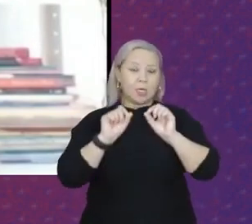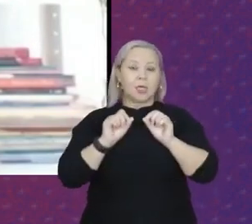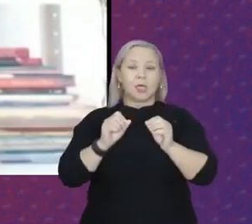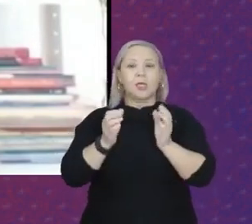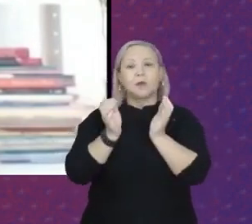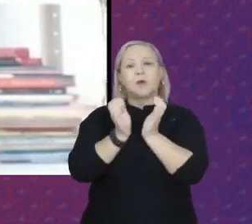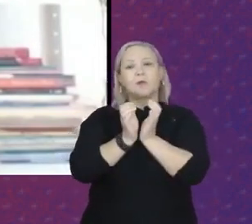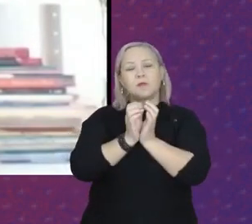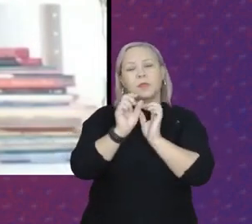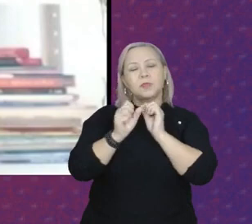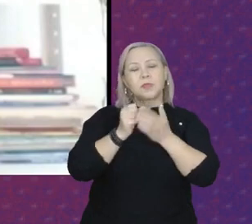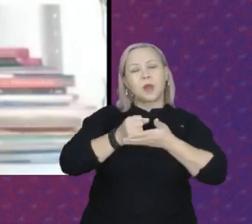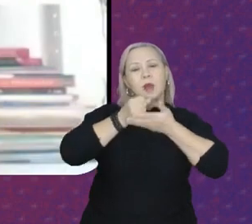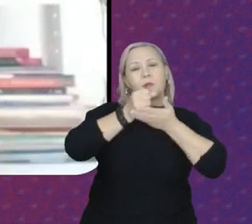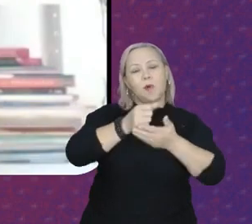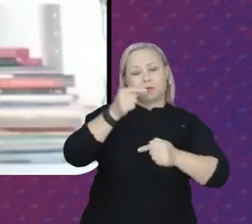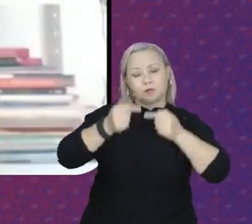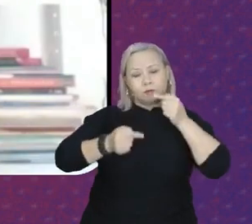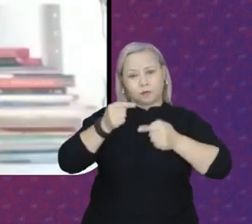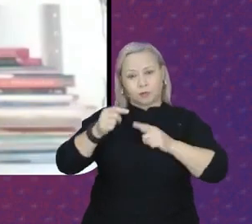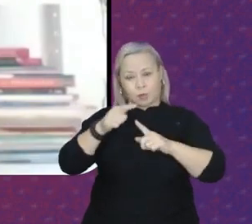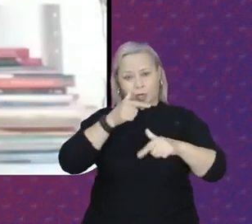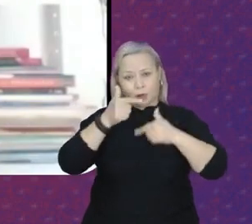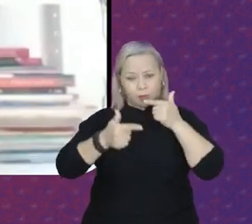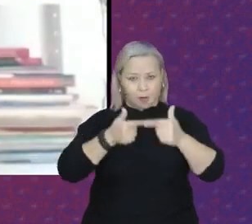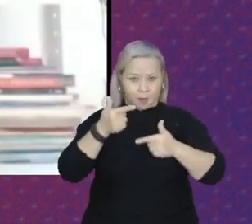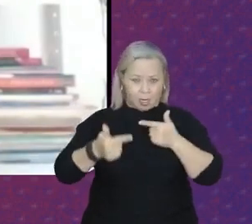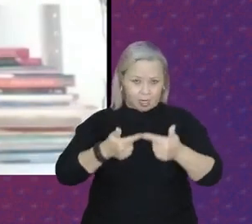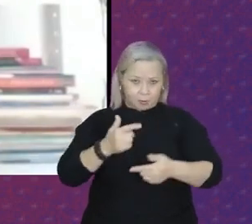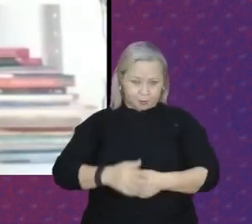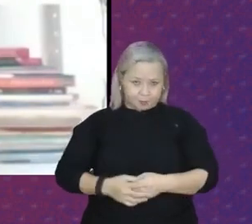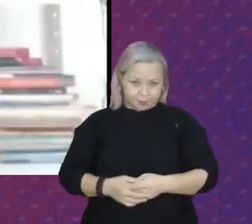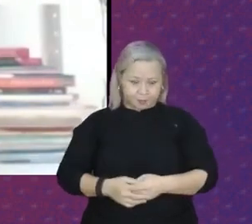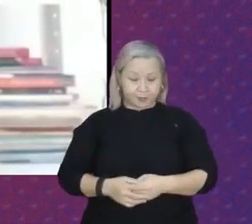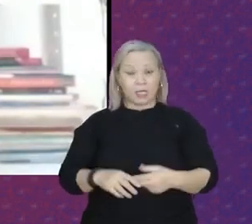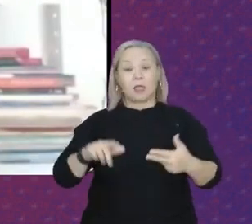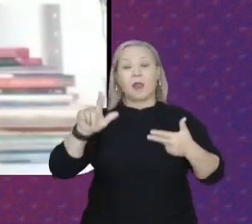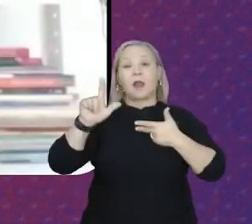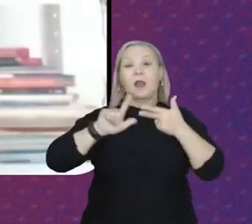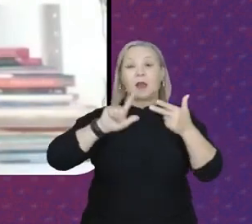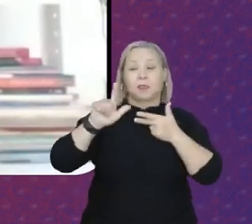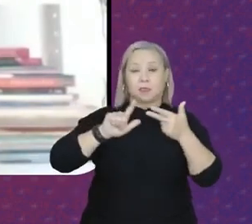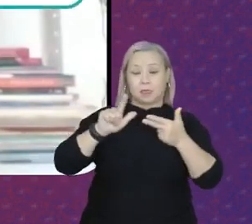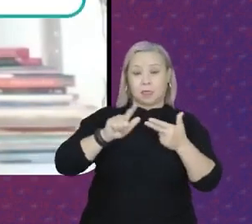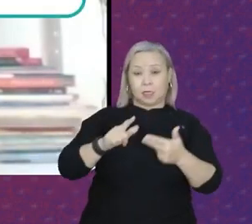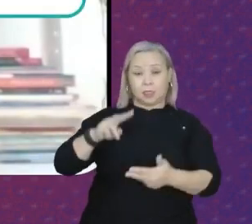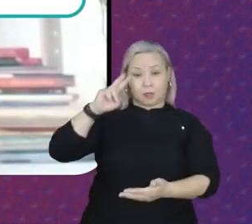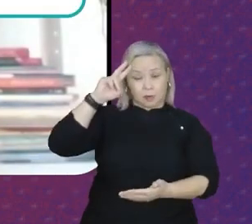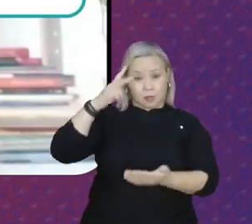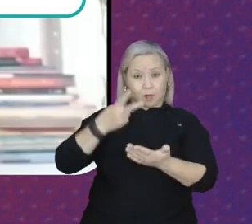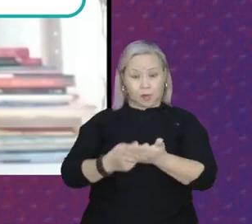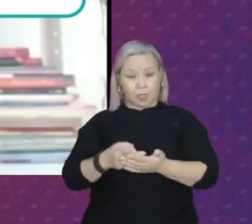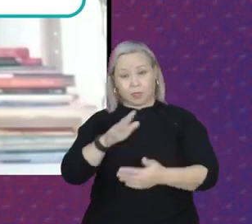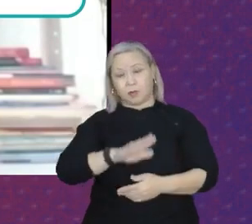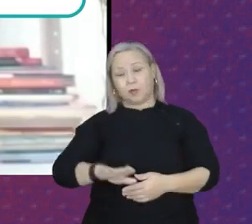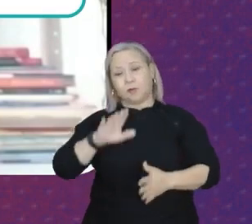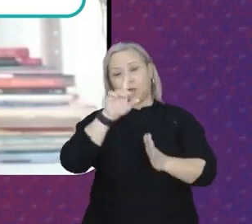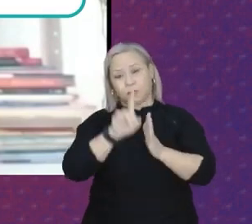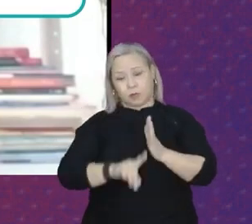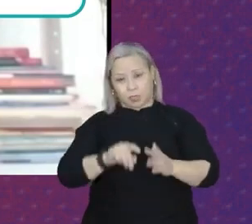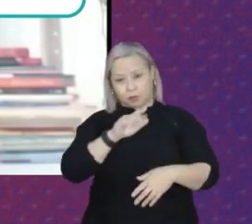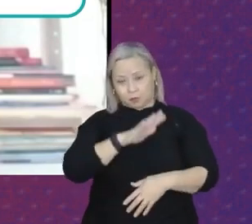política de apoio ao trabalho. Então, embora a legislação então reconheça tanto os direitos da